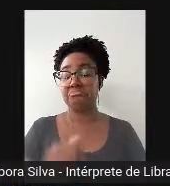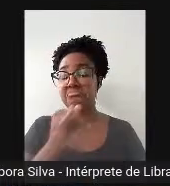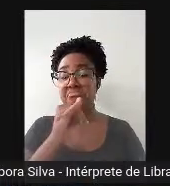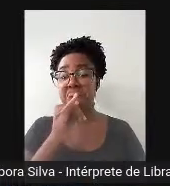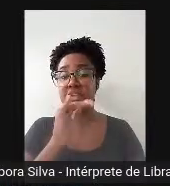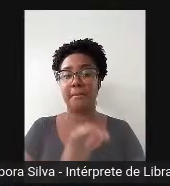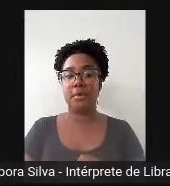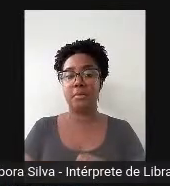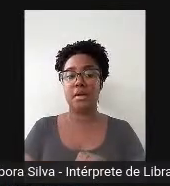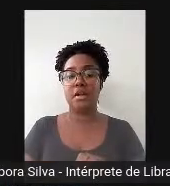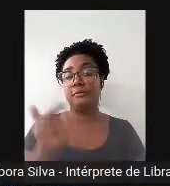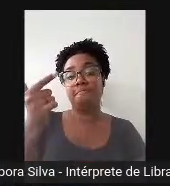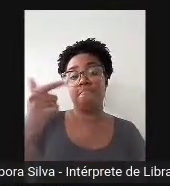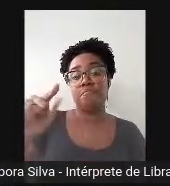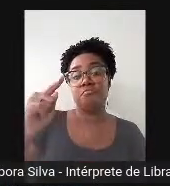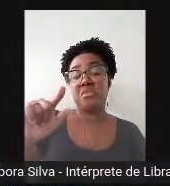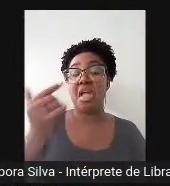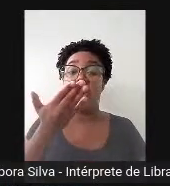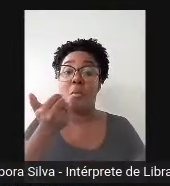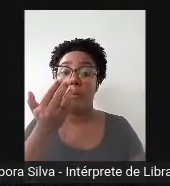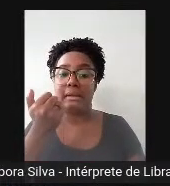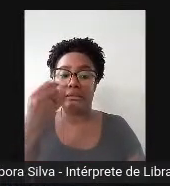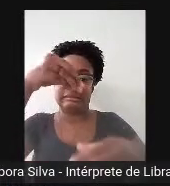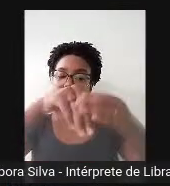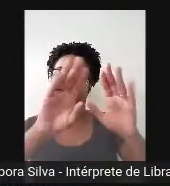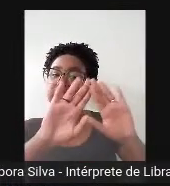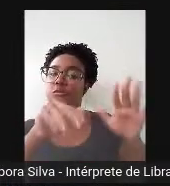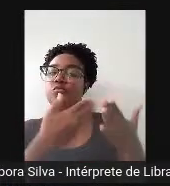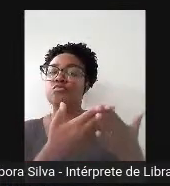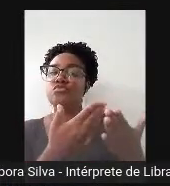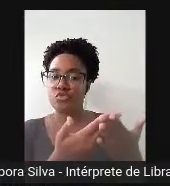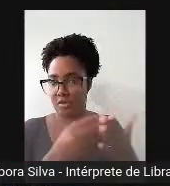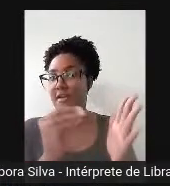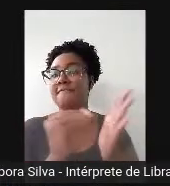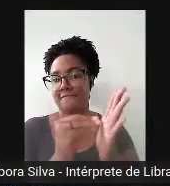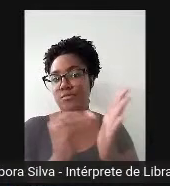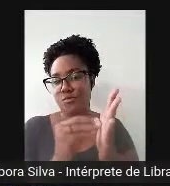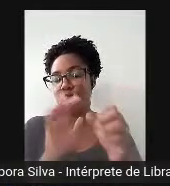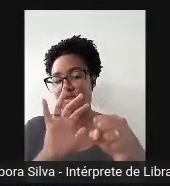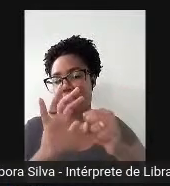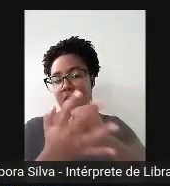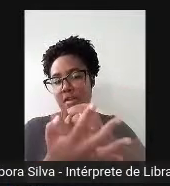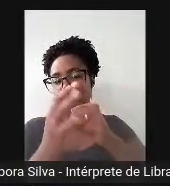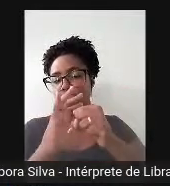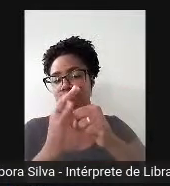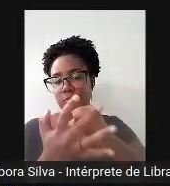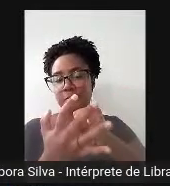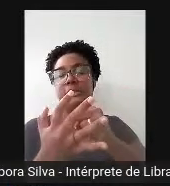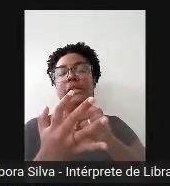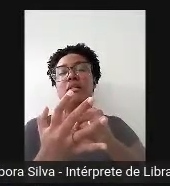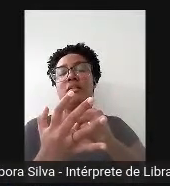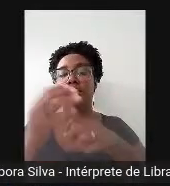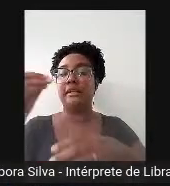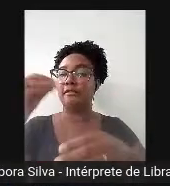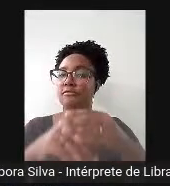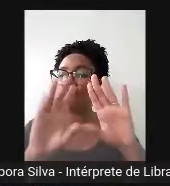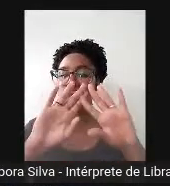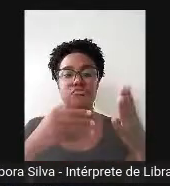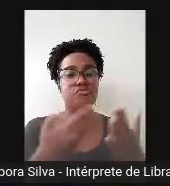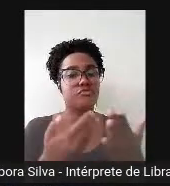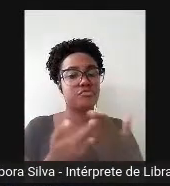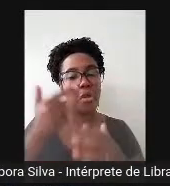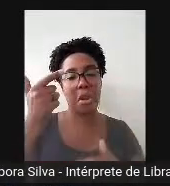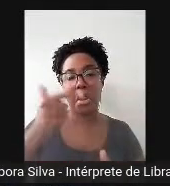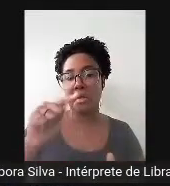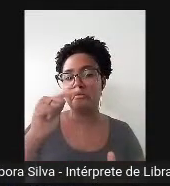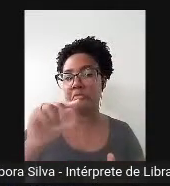de alimentos durante a alimentação escolar, por exemplo, como aconteceu durante a pandemia. Durante a pandemia, grande parte dos governos municipais e